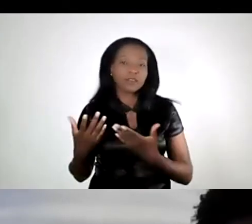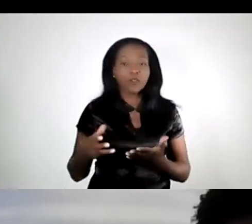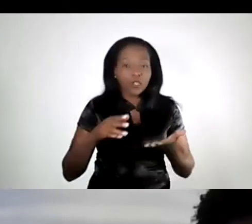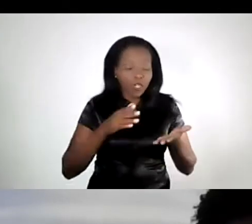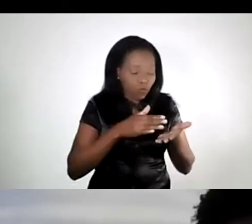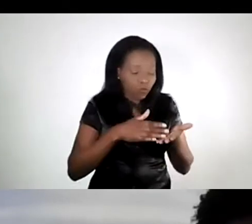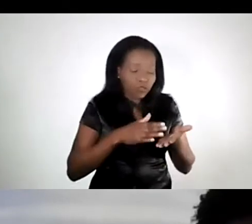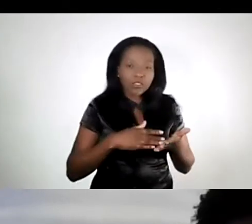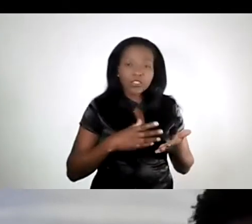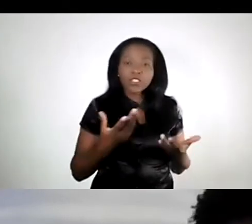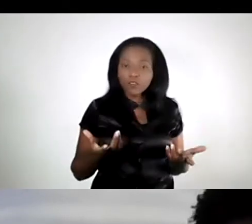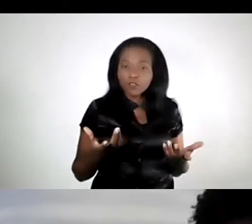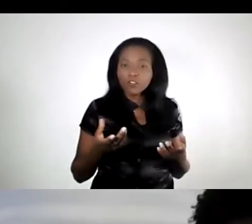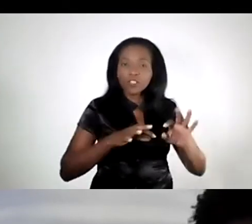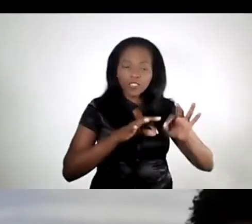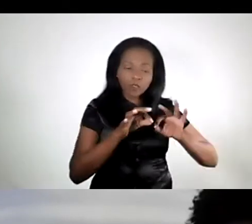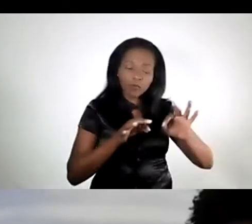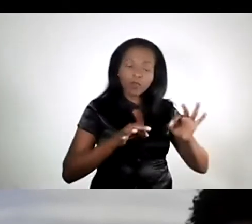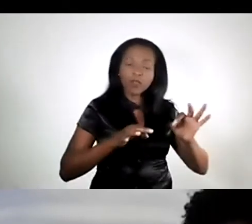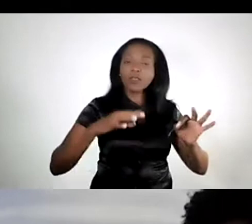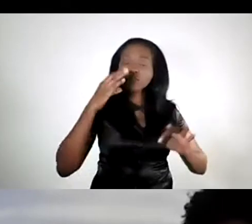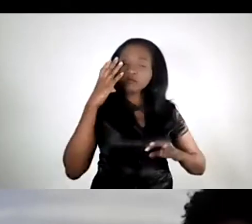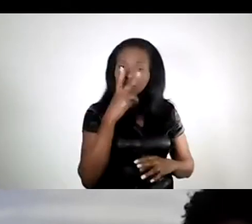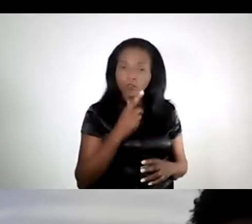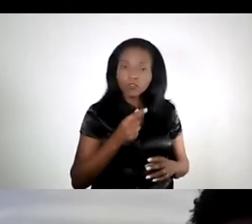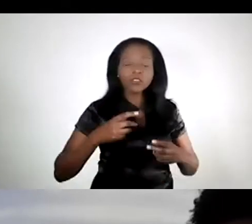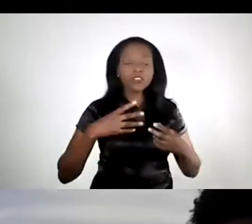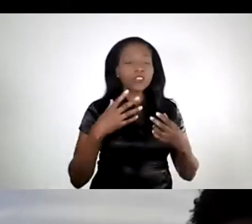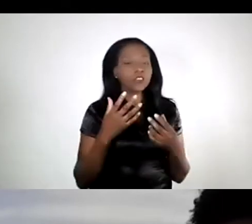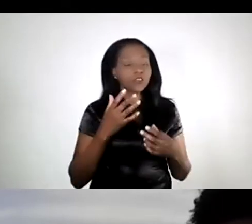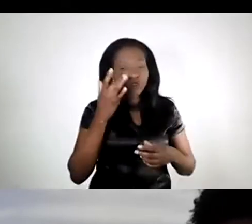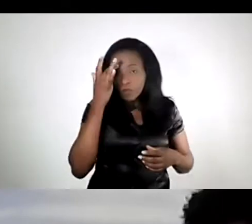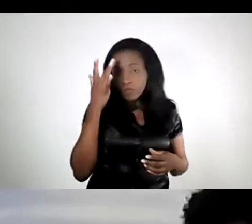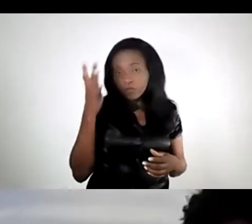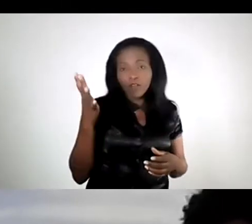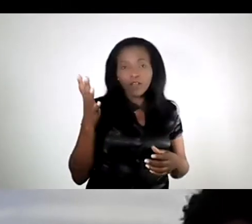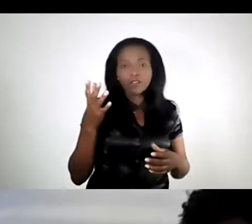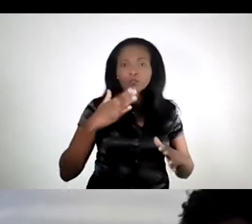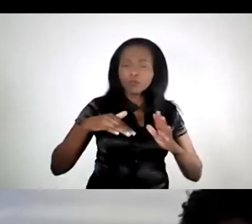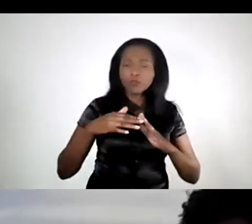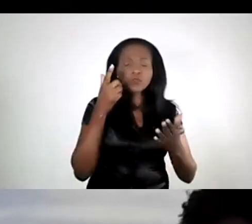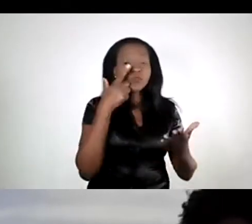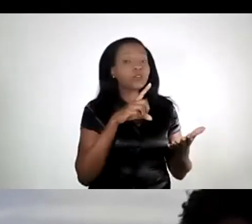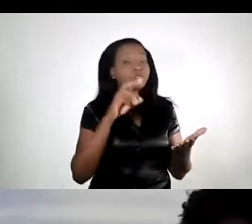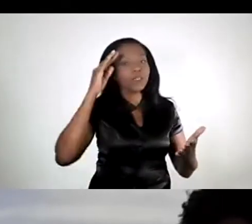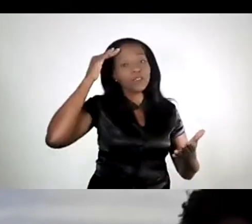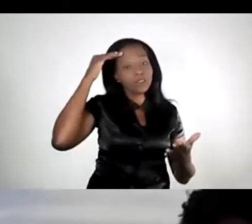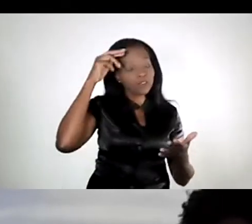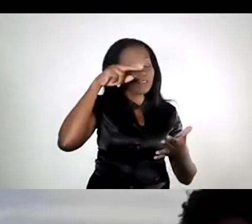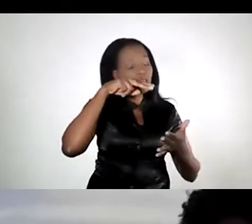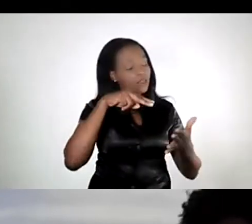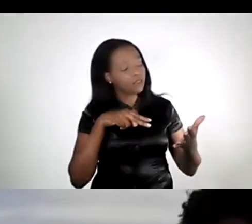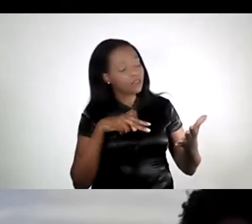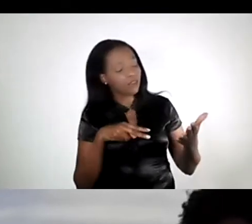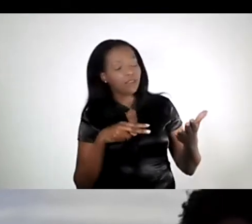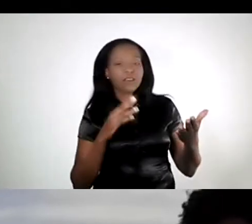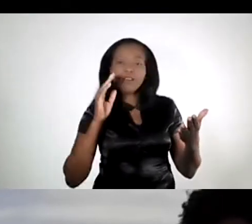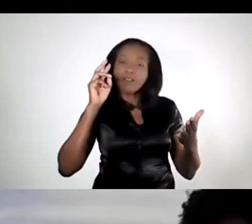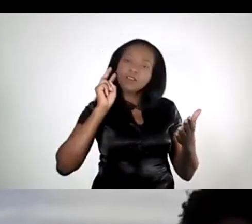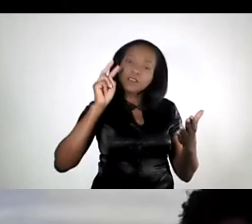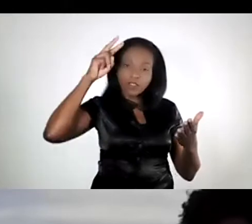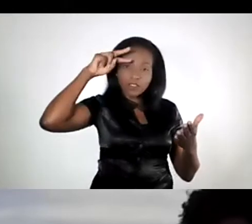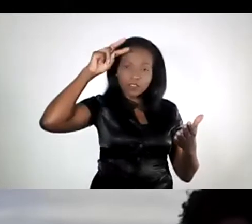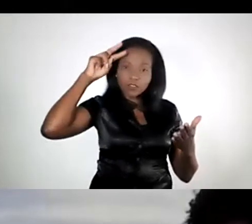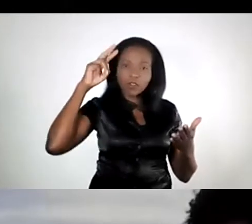muito primorosa no sentido de permitir que todo mundo consiga ler, né? Então, todo mundo consegue ler o